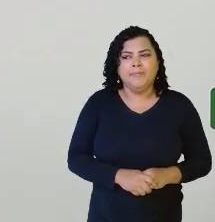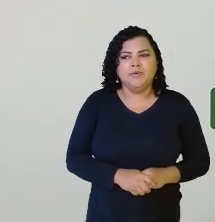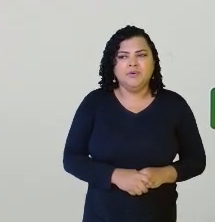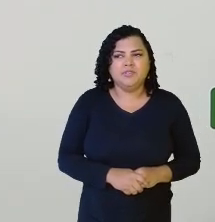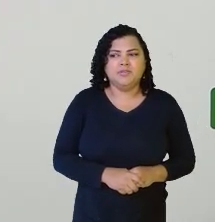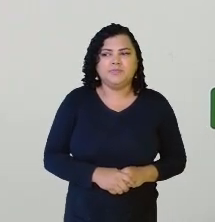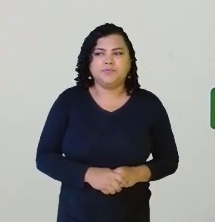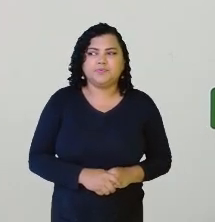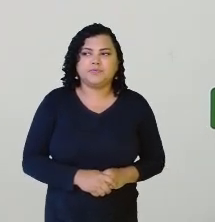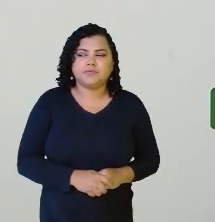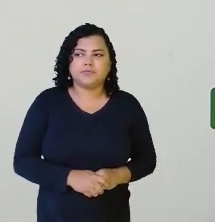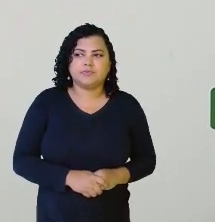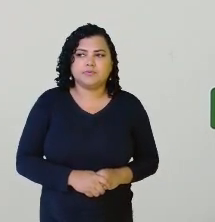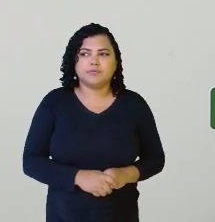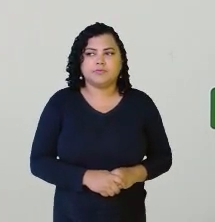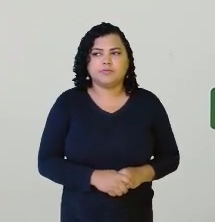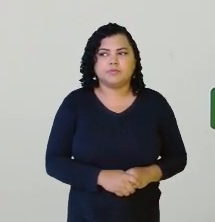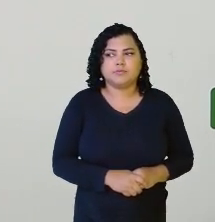Vamos ver o próximo.